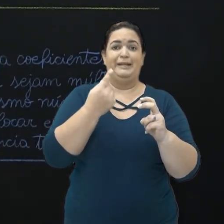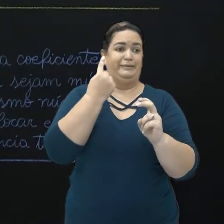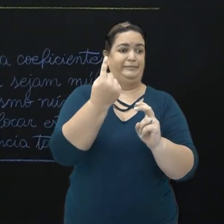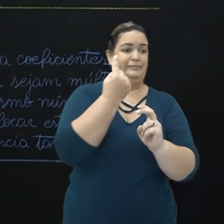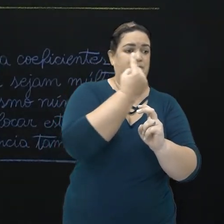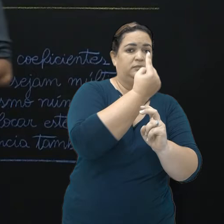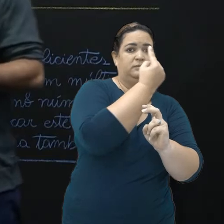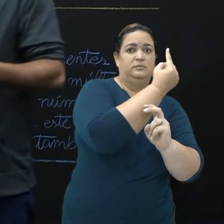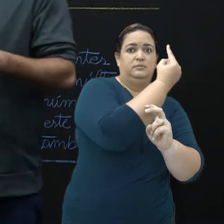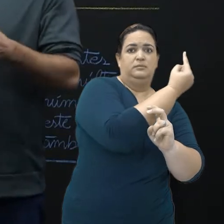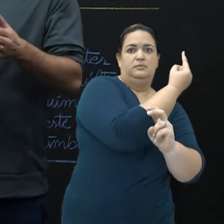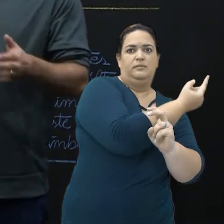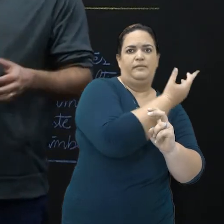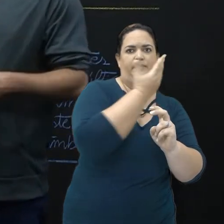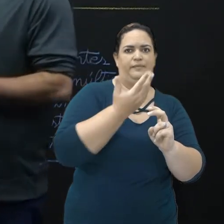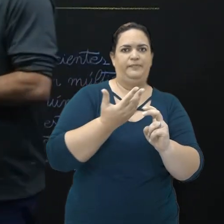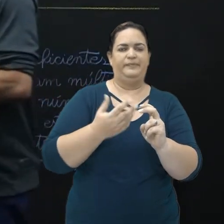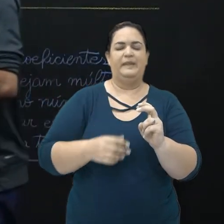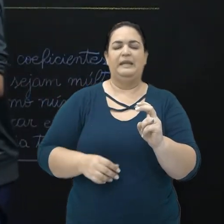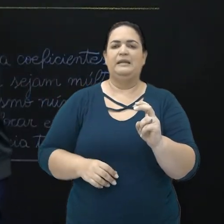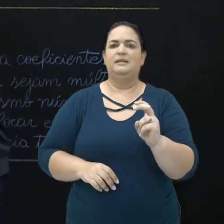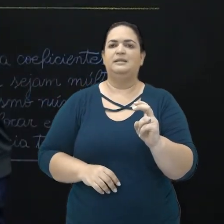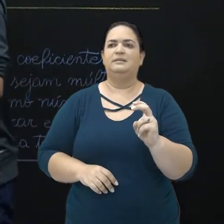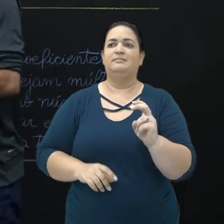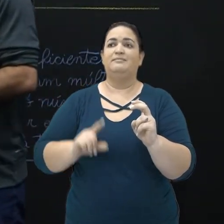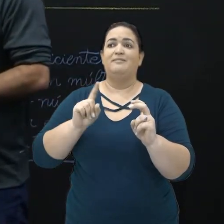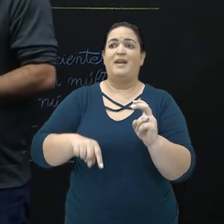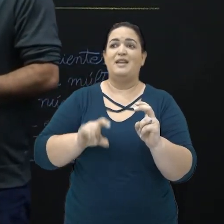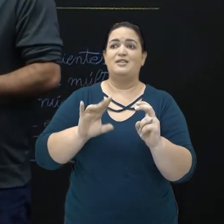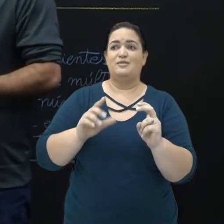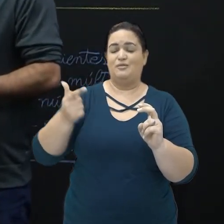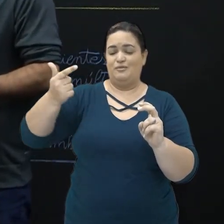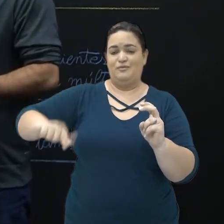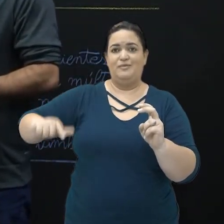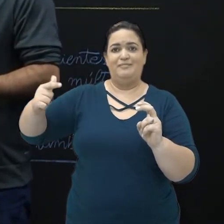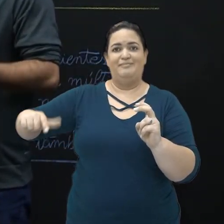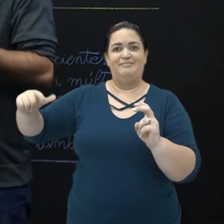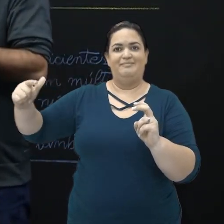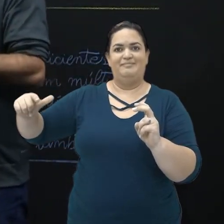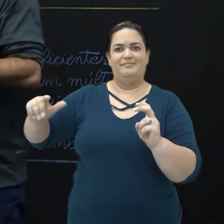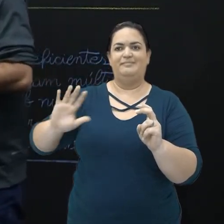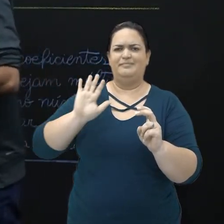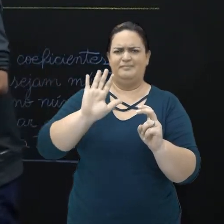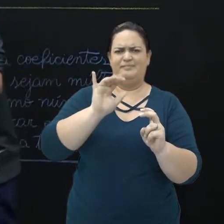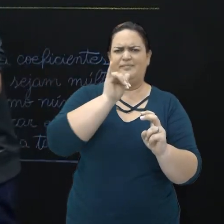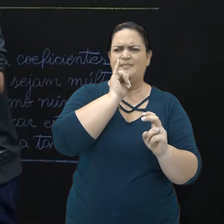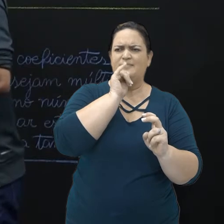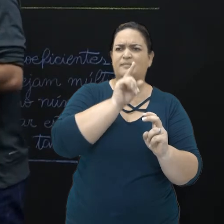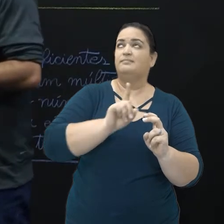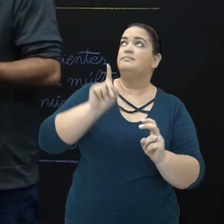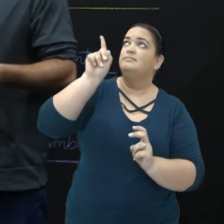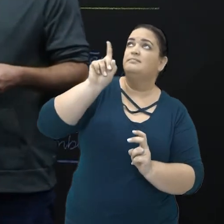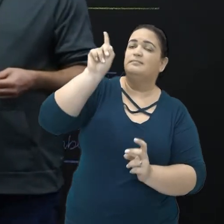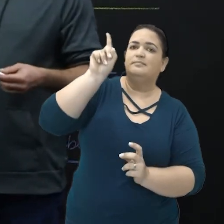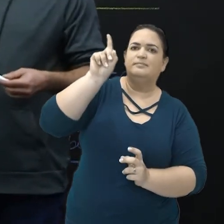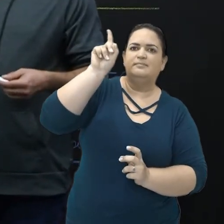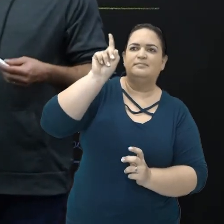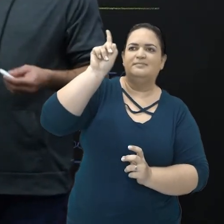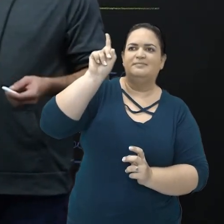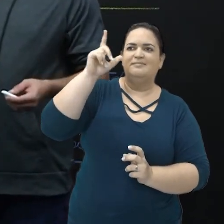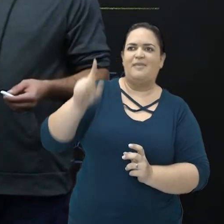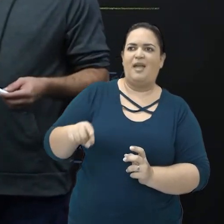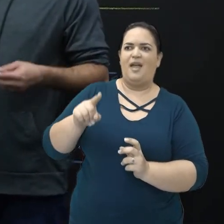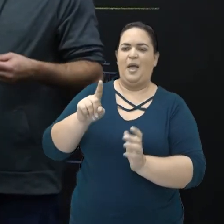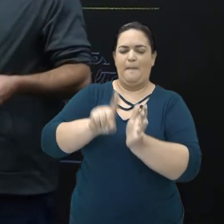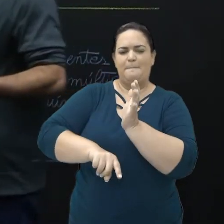coeficientes dos nossos monômios iniciais serão repetidos nos parênteses. Por isso que aqui fica menos 5a